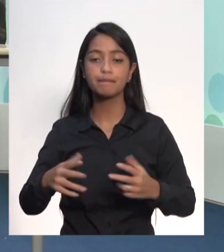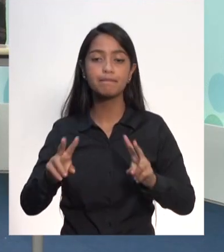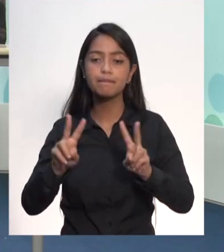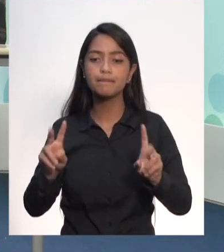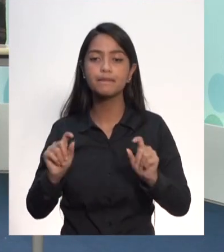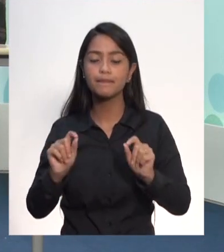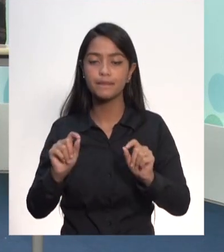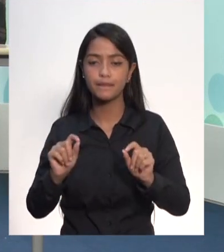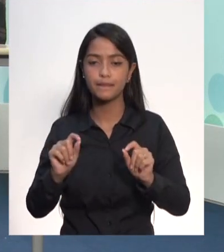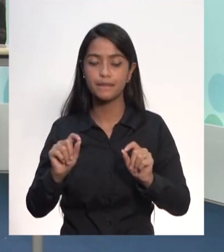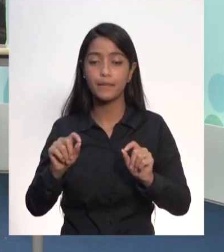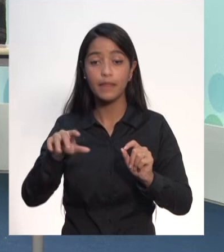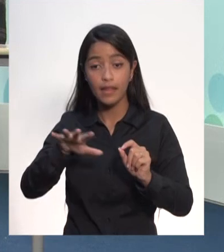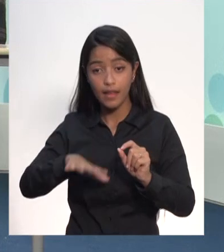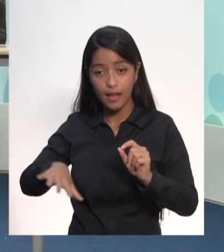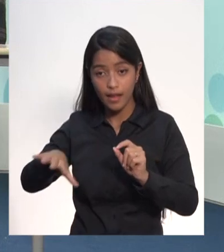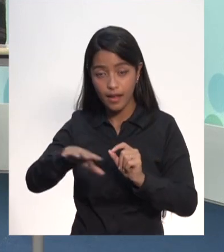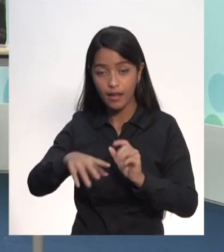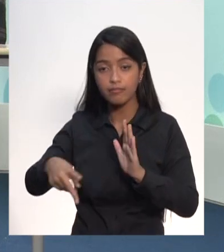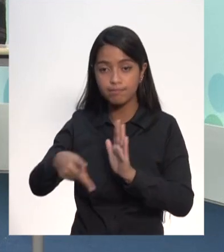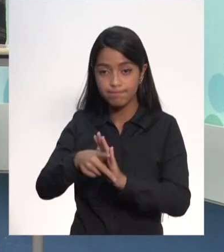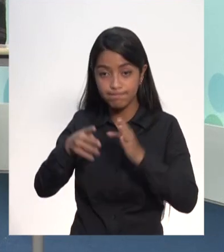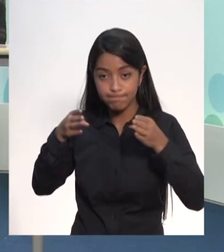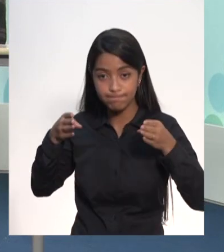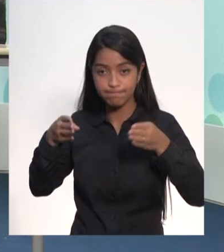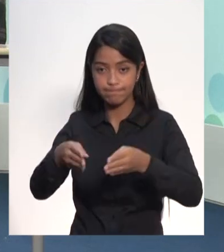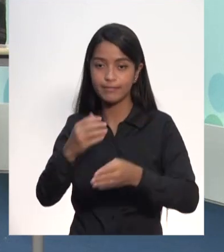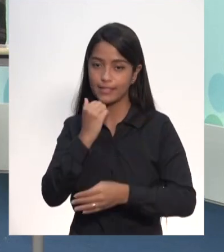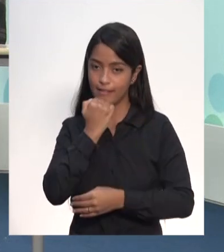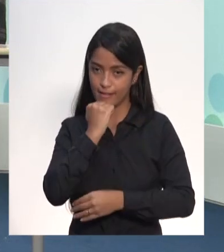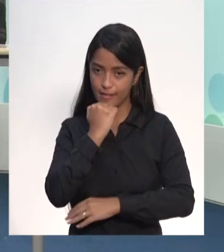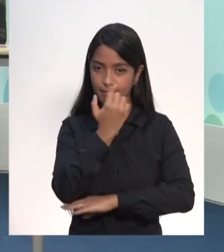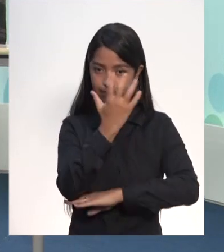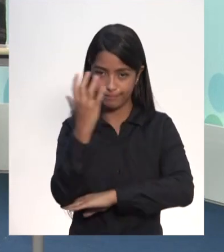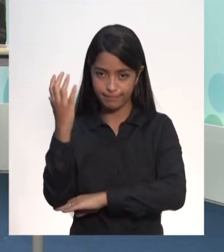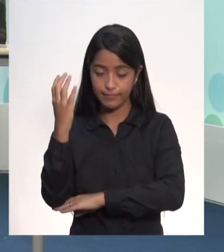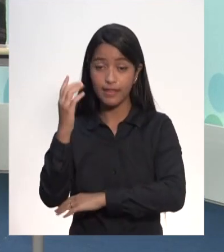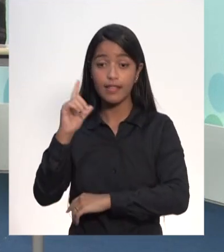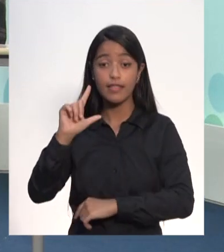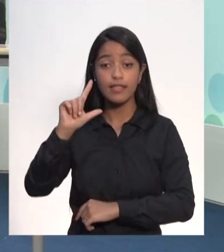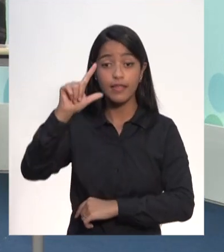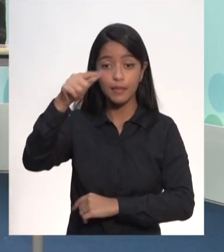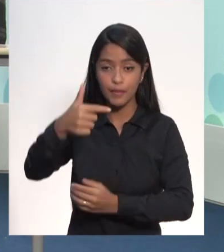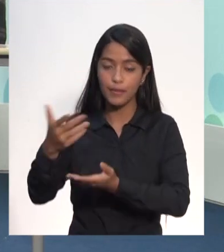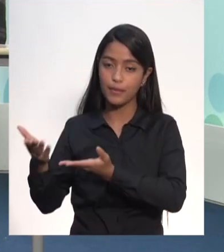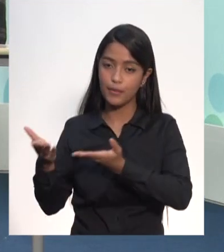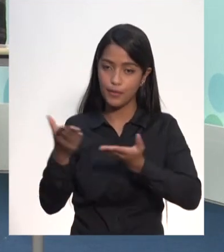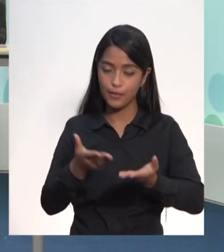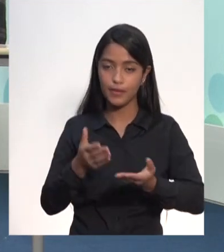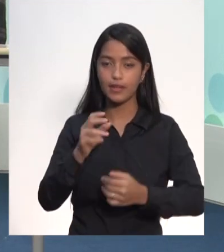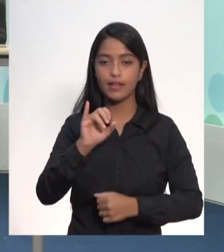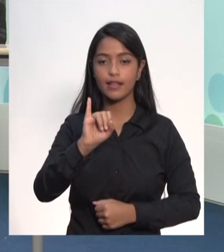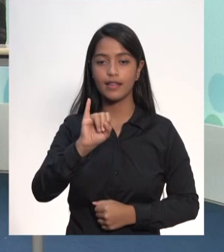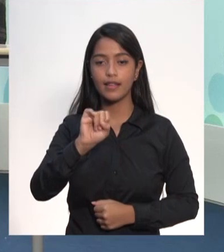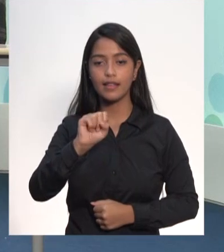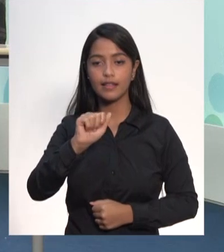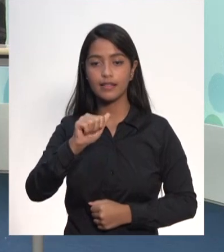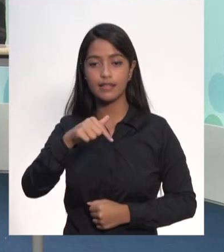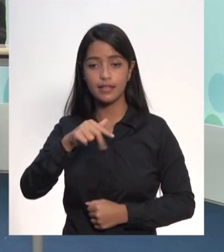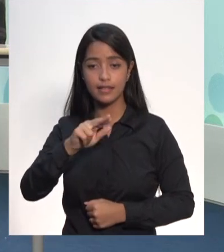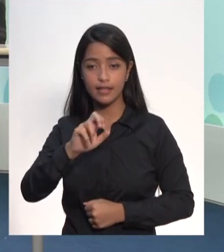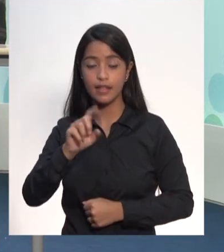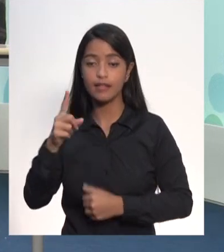especificamente da área de Ciências da Natureza, e depois nós passamos a palavra para o Isaac para ele trazer as contribuições específicas